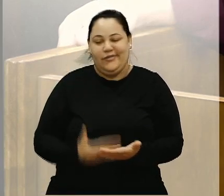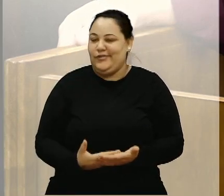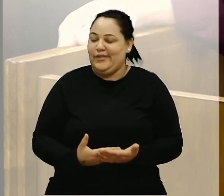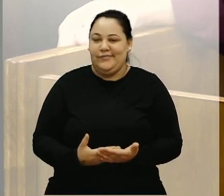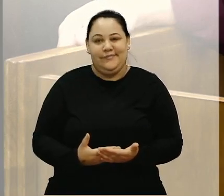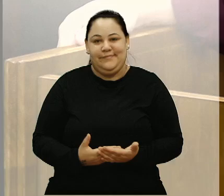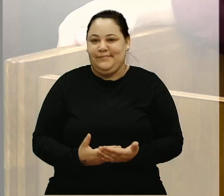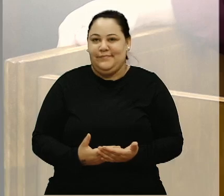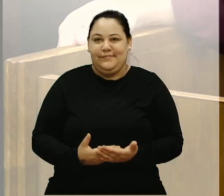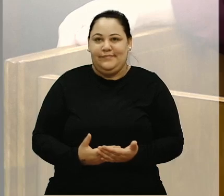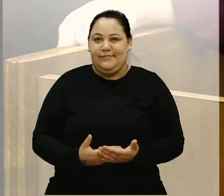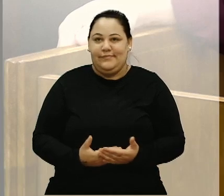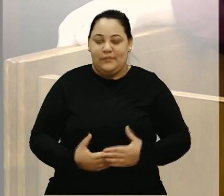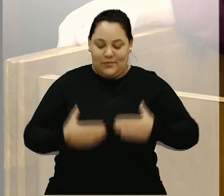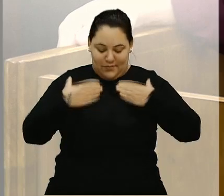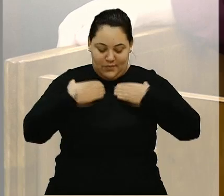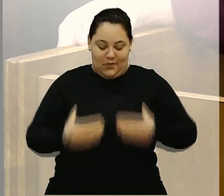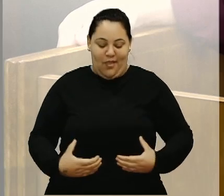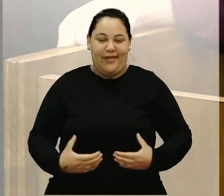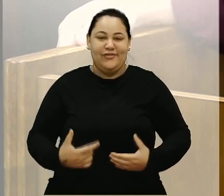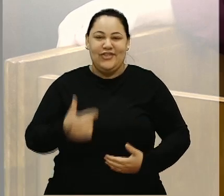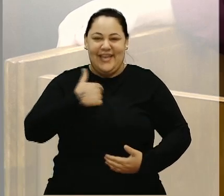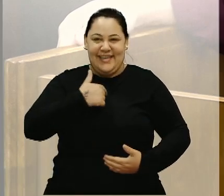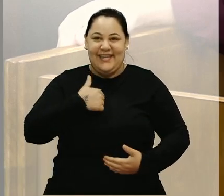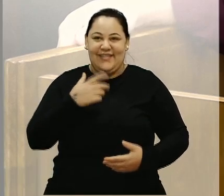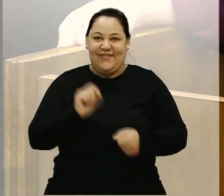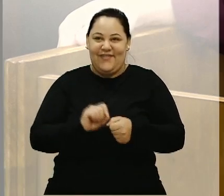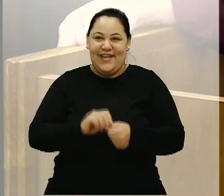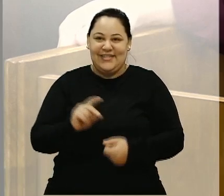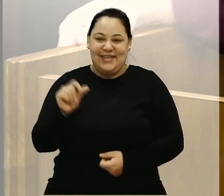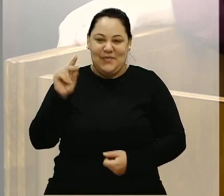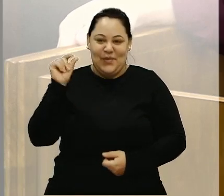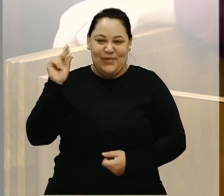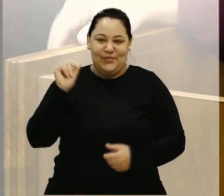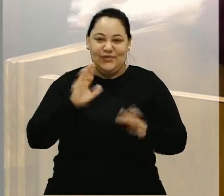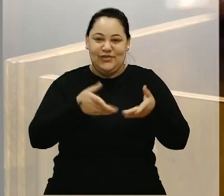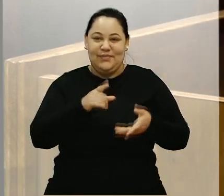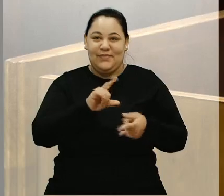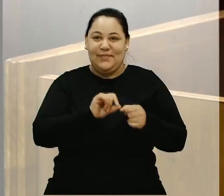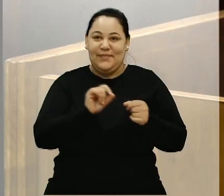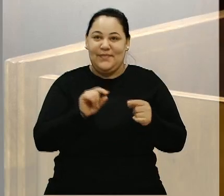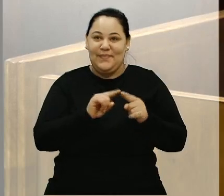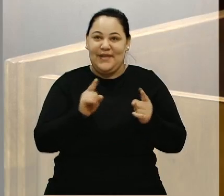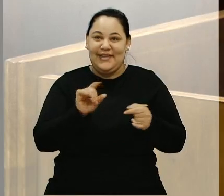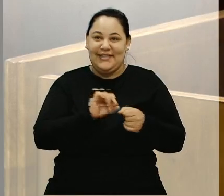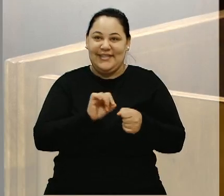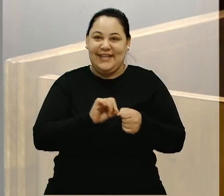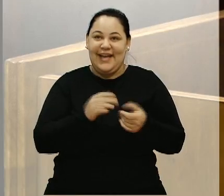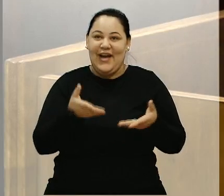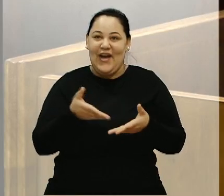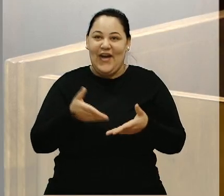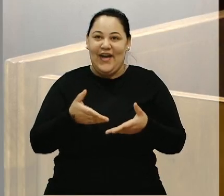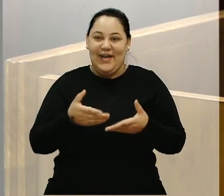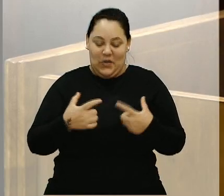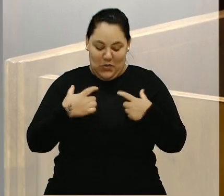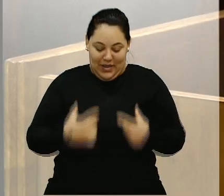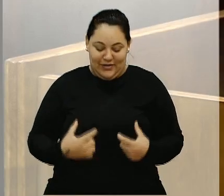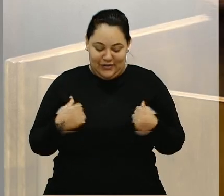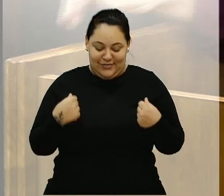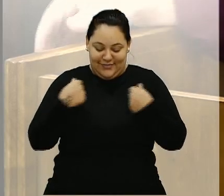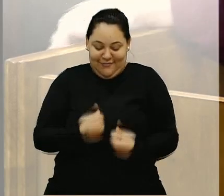meu colete aqui esse foi faz tempo já. Faz tempo, a onda agora pegou do coletinho. Agora fizeram um coletinho verde